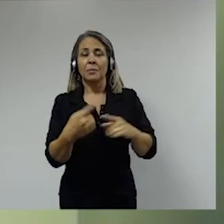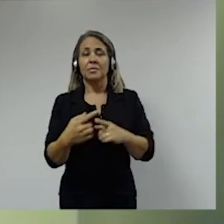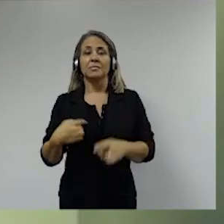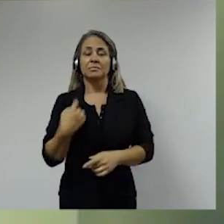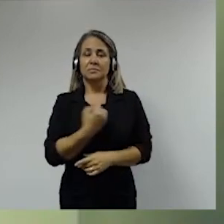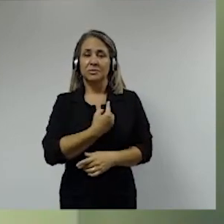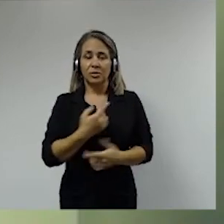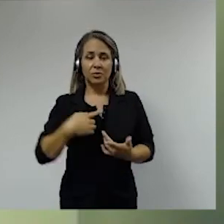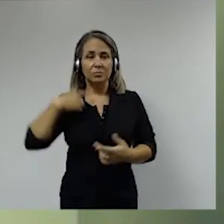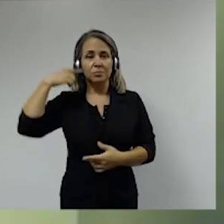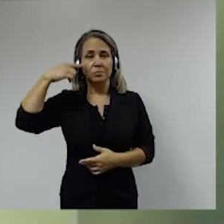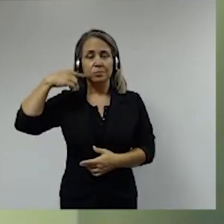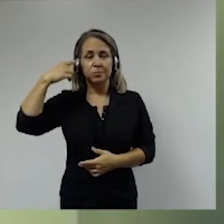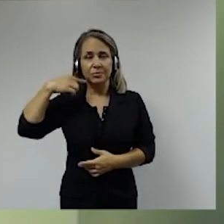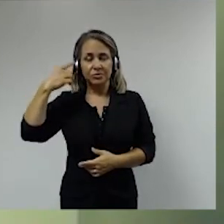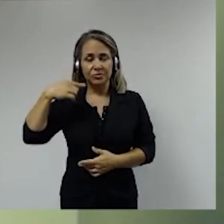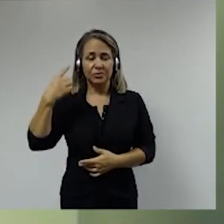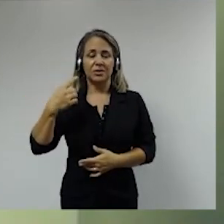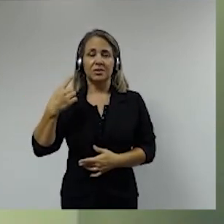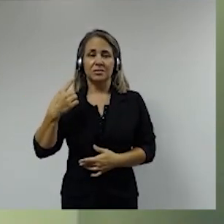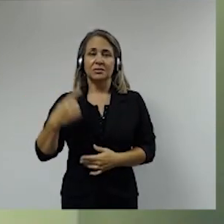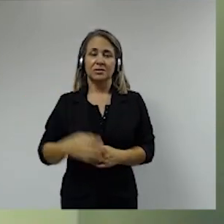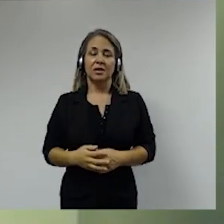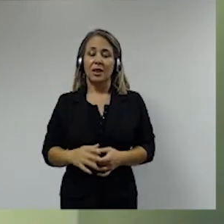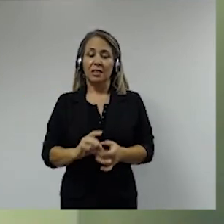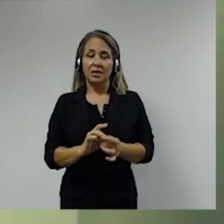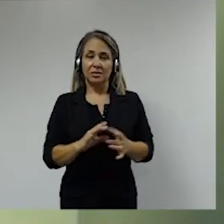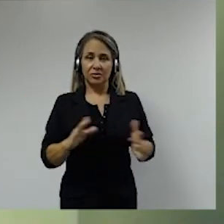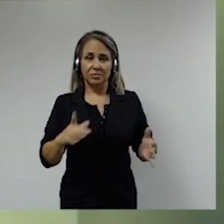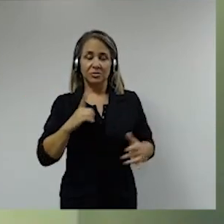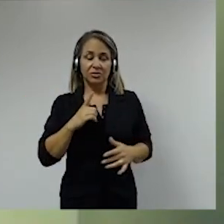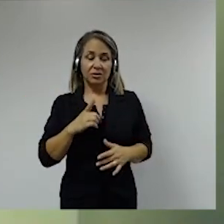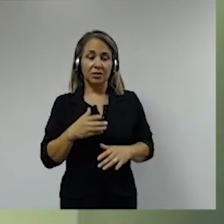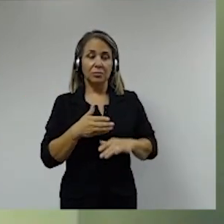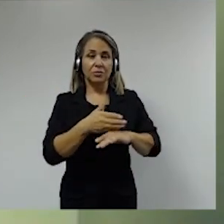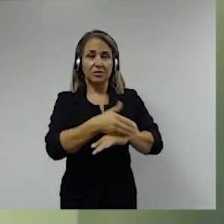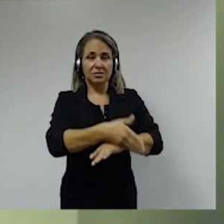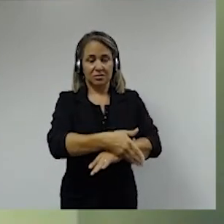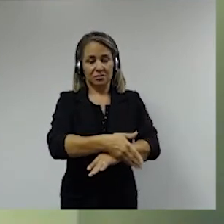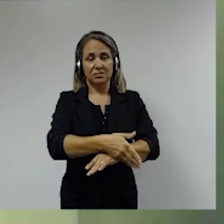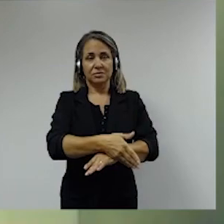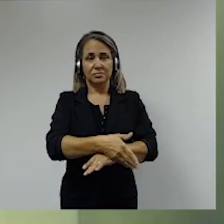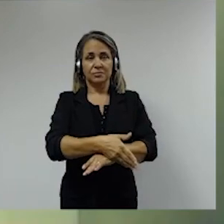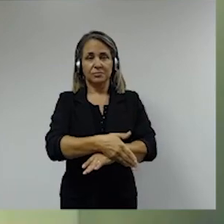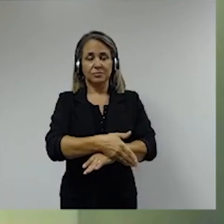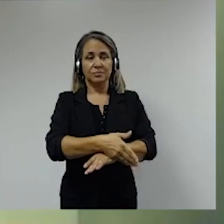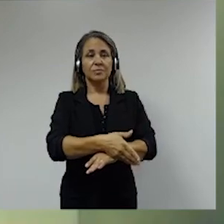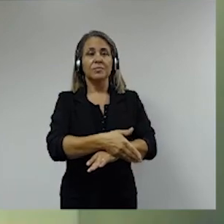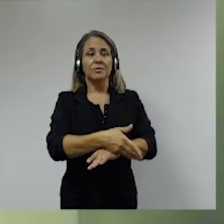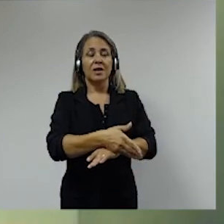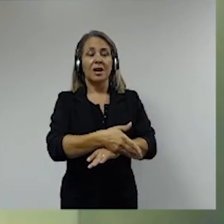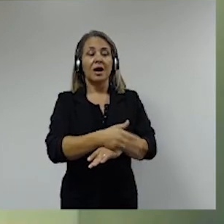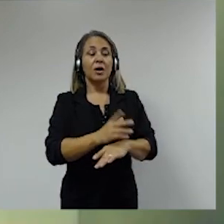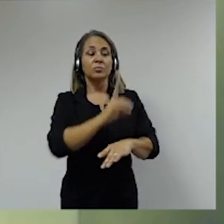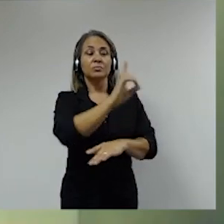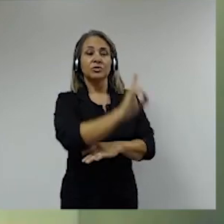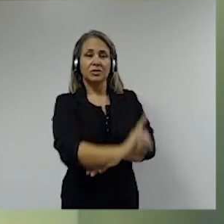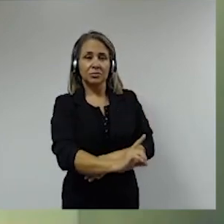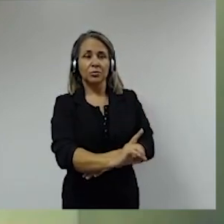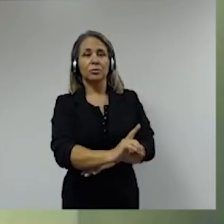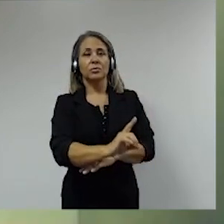nós, advogados ou partes, deixamos de ter acesso a um diretor, uma diretora,